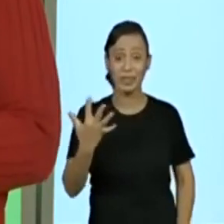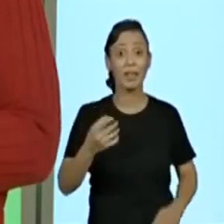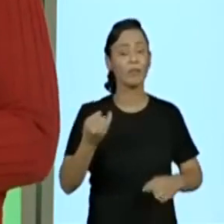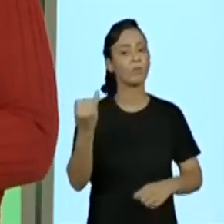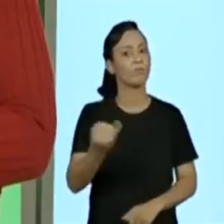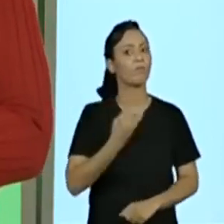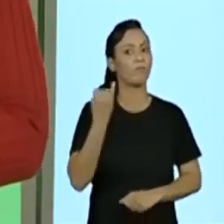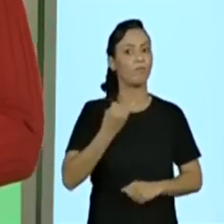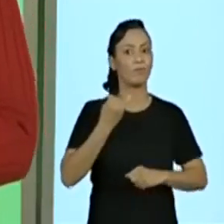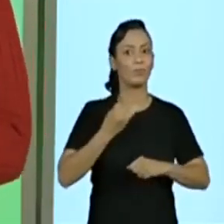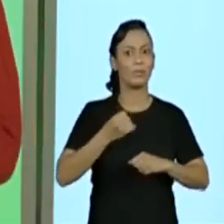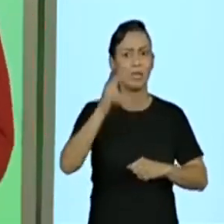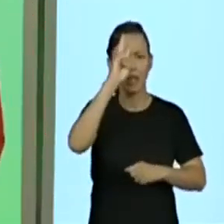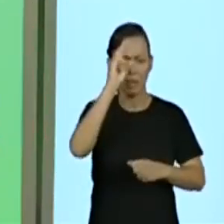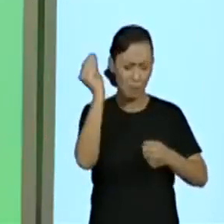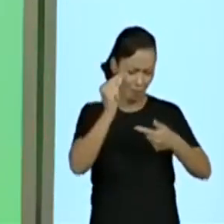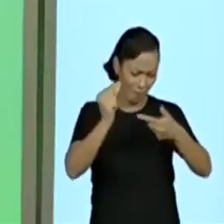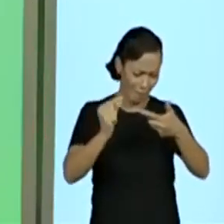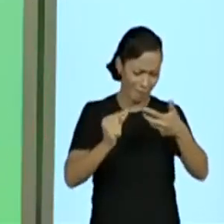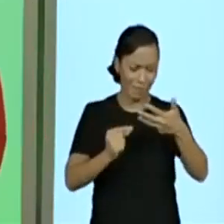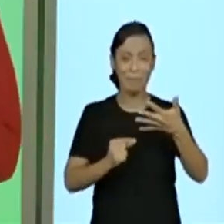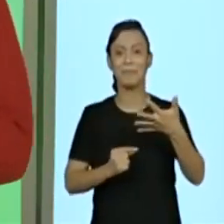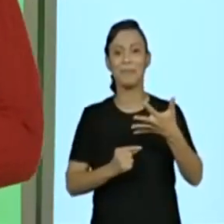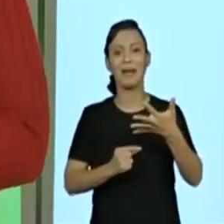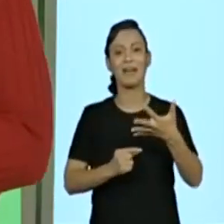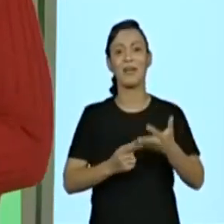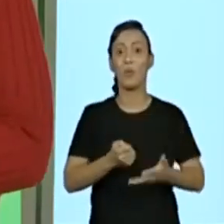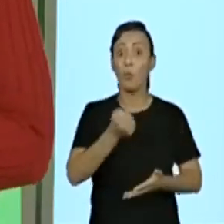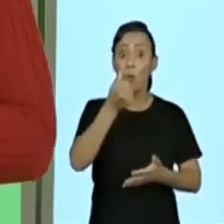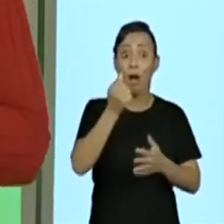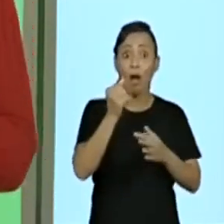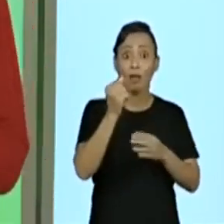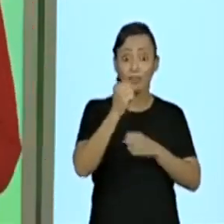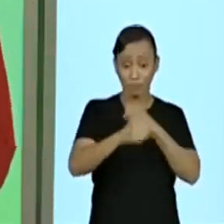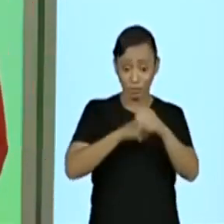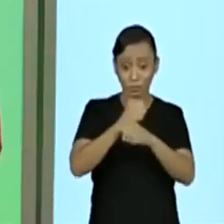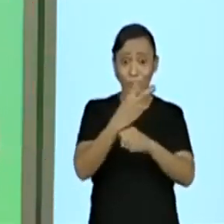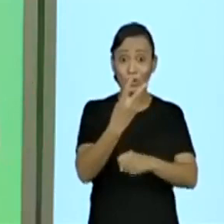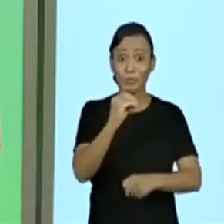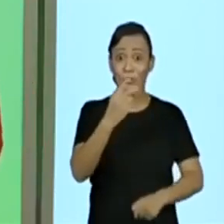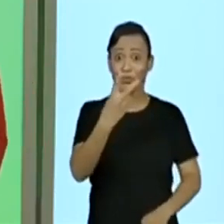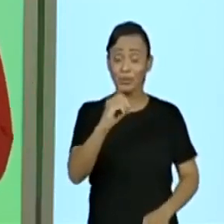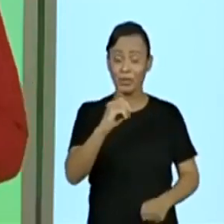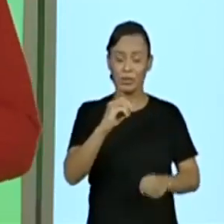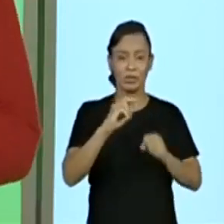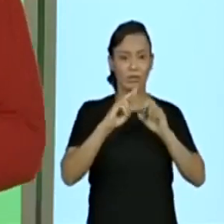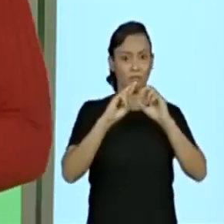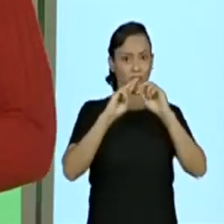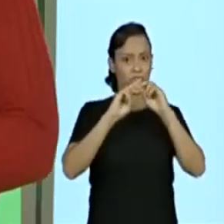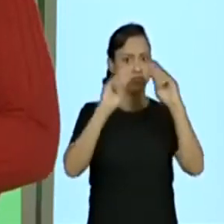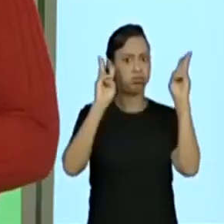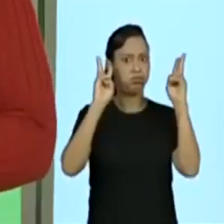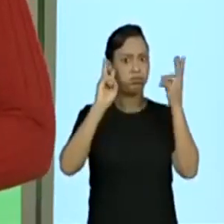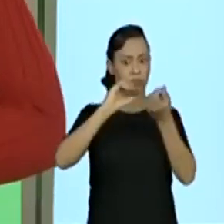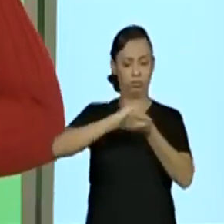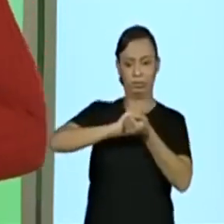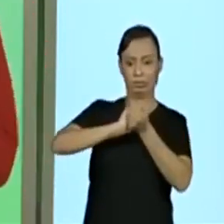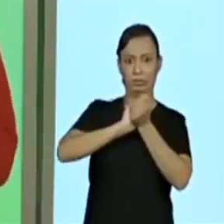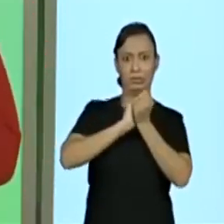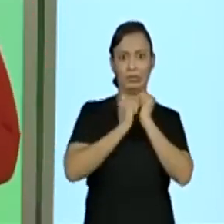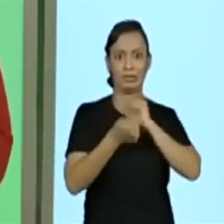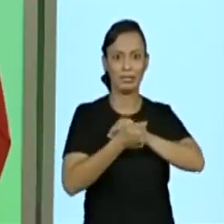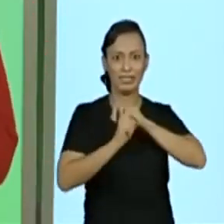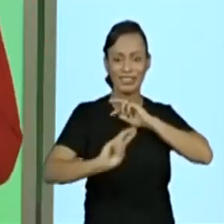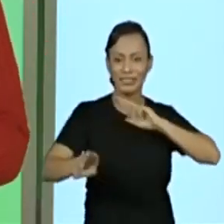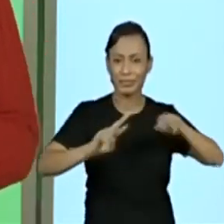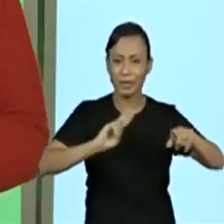Muito importante essa retomada, agora já na reta final do ano, esse ano que foi bem diferenciado, várias adaptações.